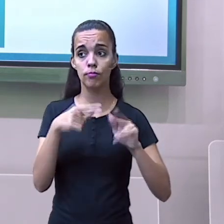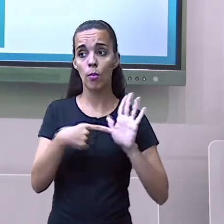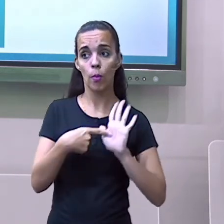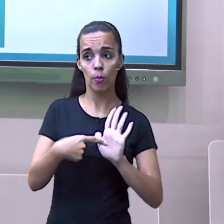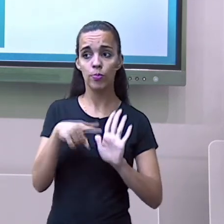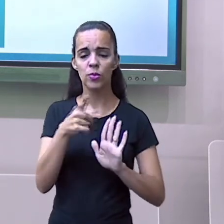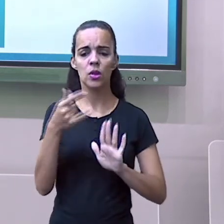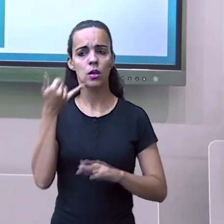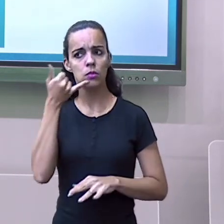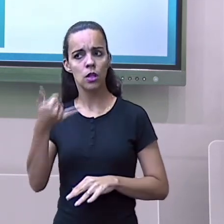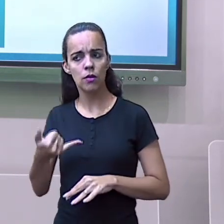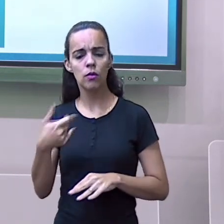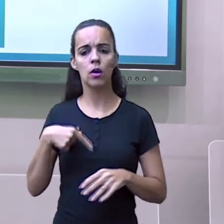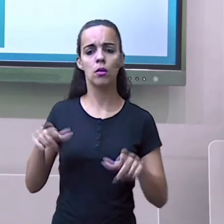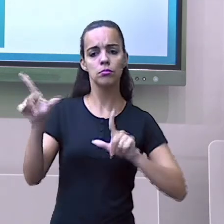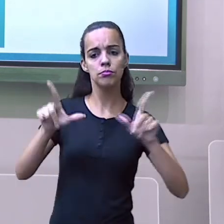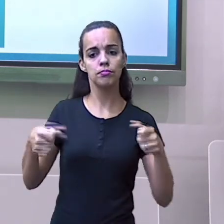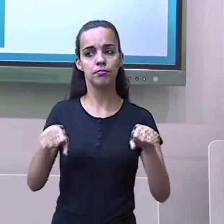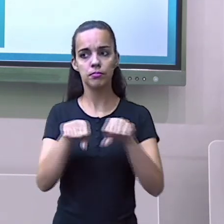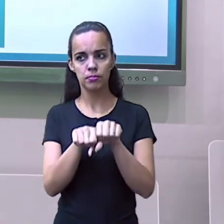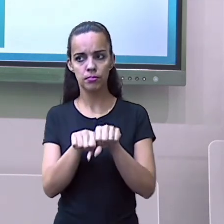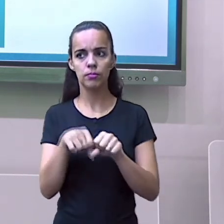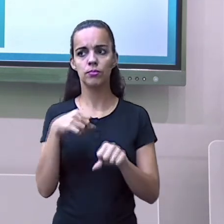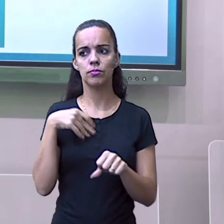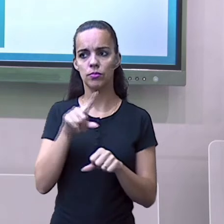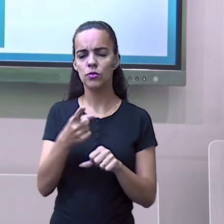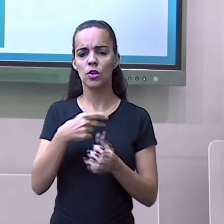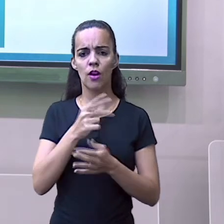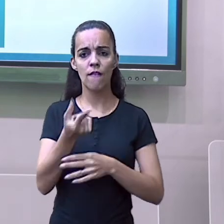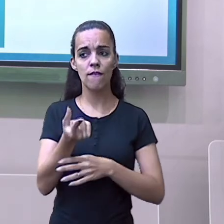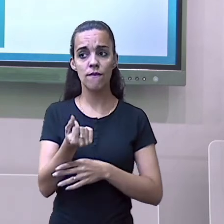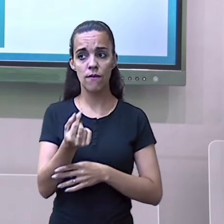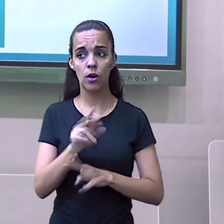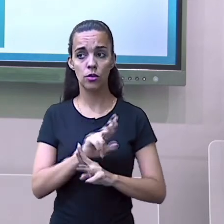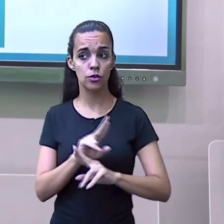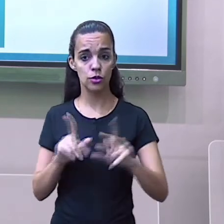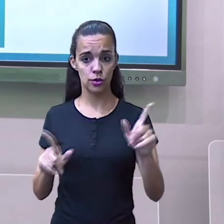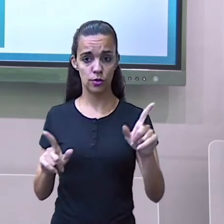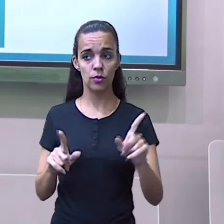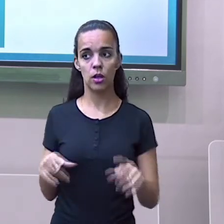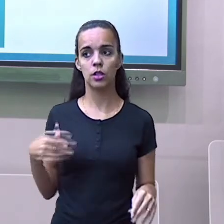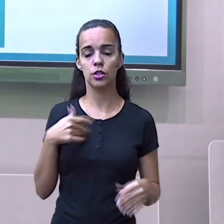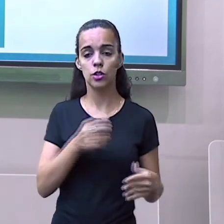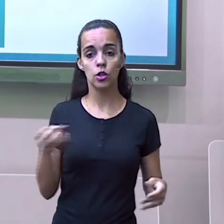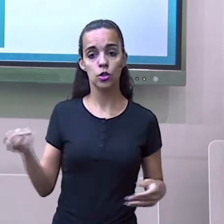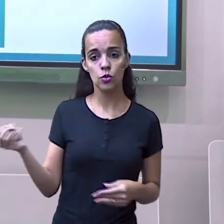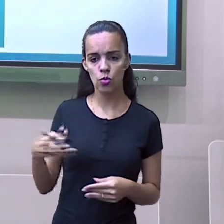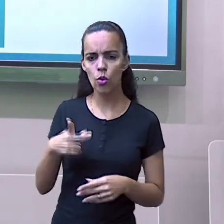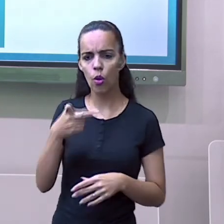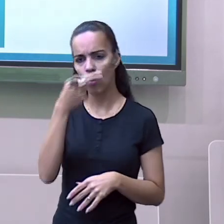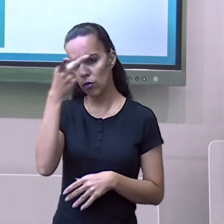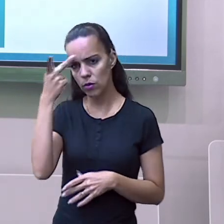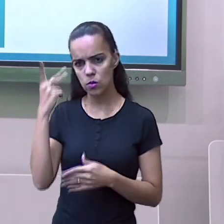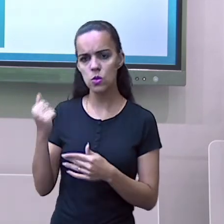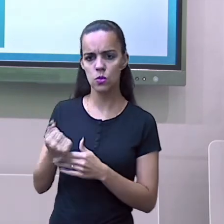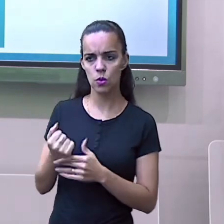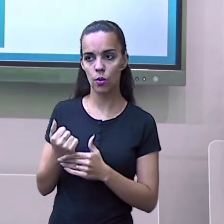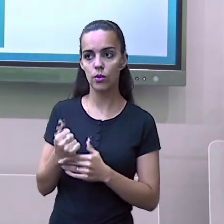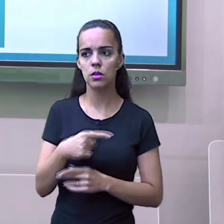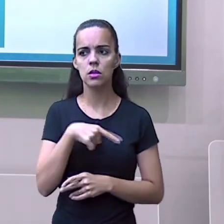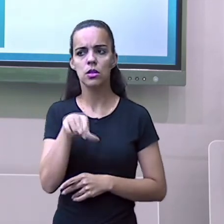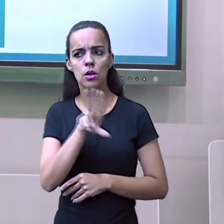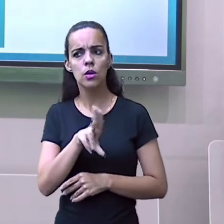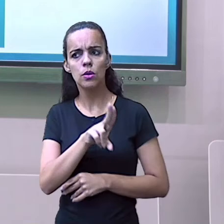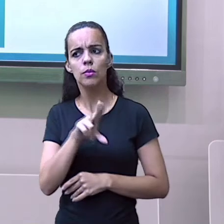como telefonia ou TV a cabo, com valor diferente para atrair um novo cliente. Então, vá lá